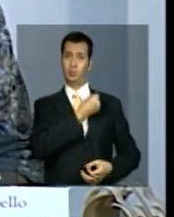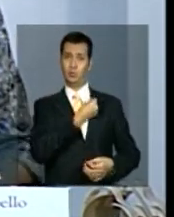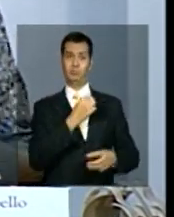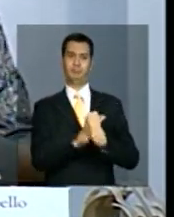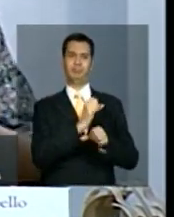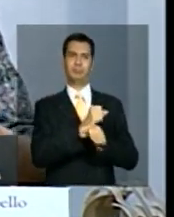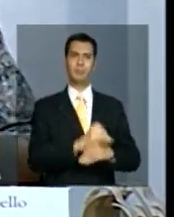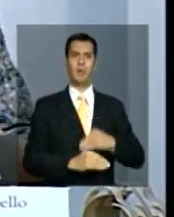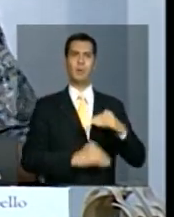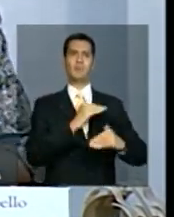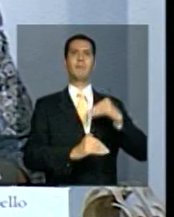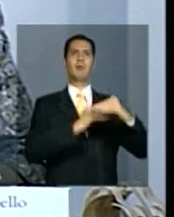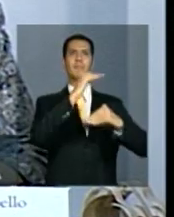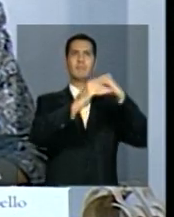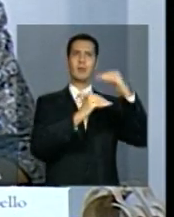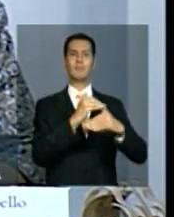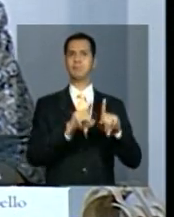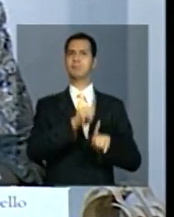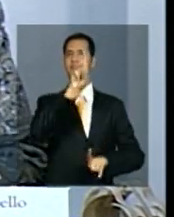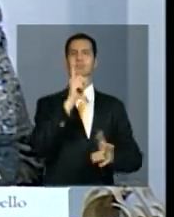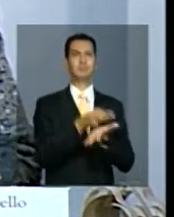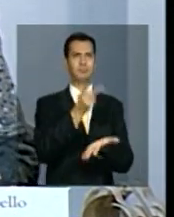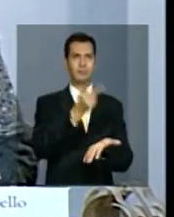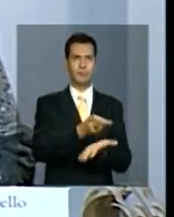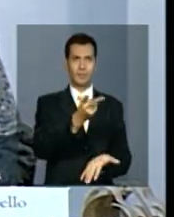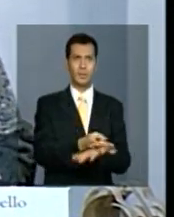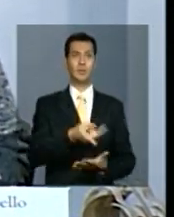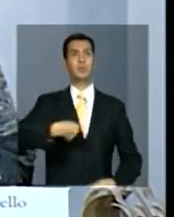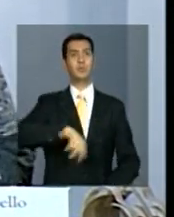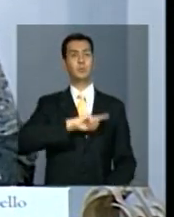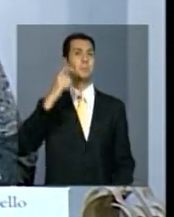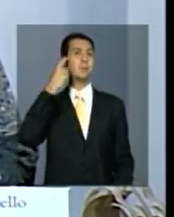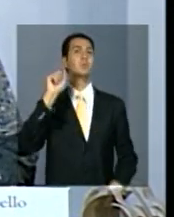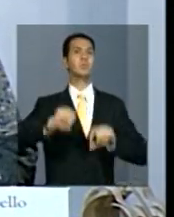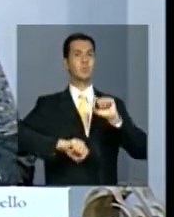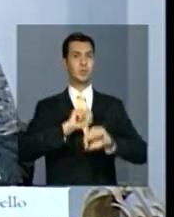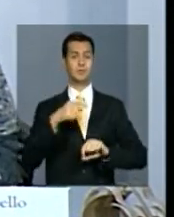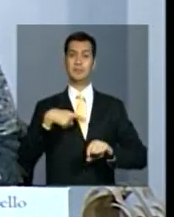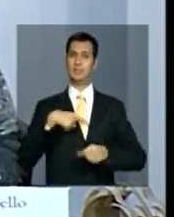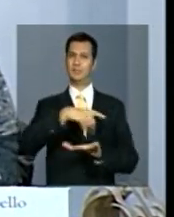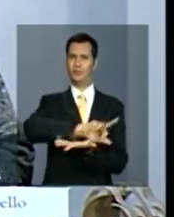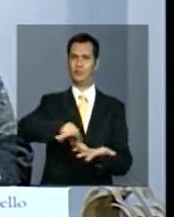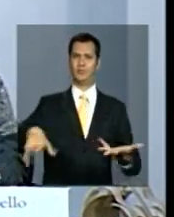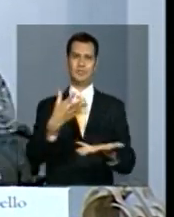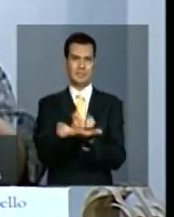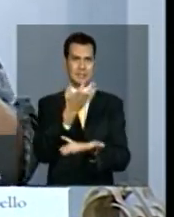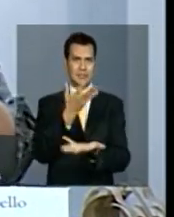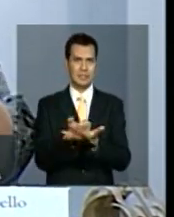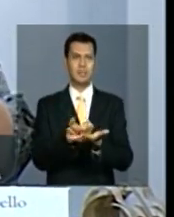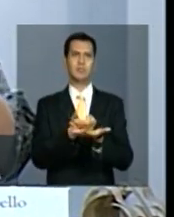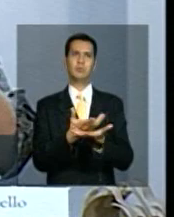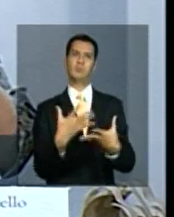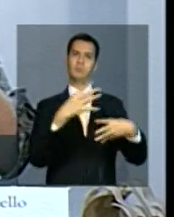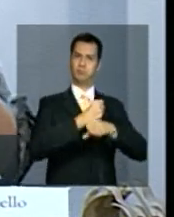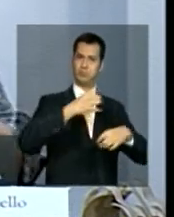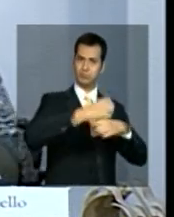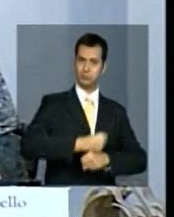de hoje considerando portanto que vários desses dados inclusive provavelmente hoje eles